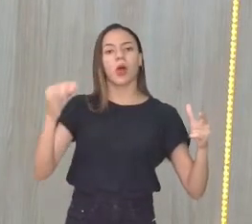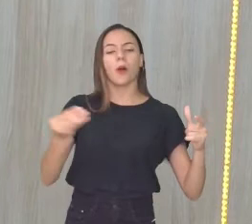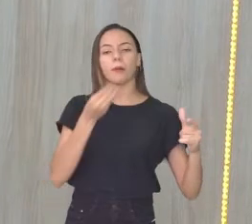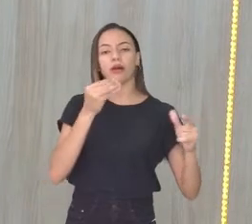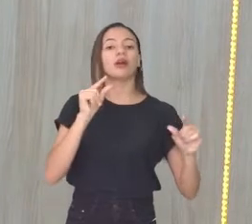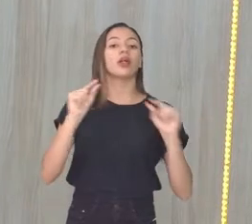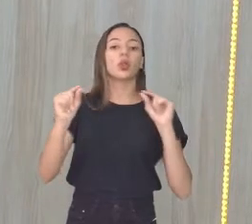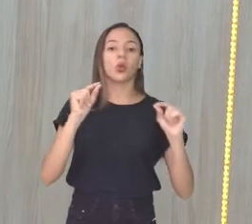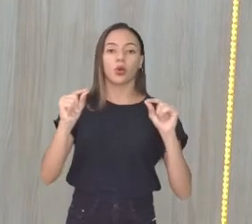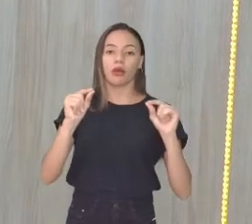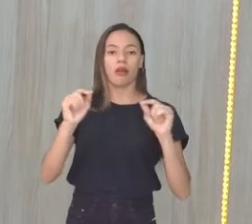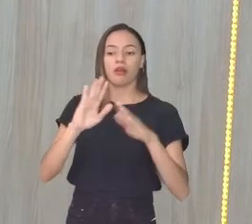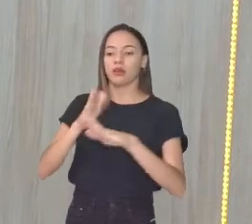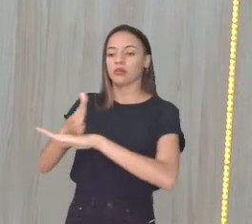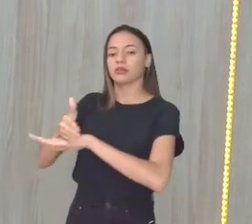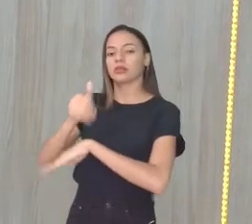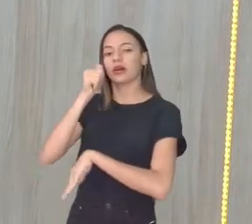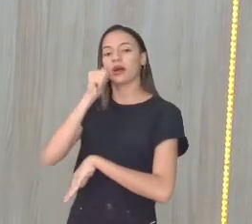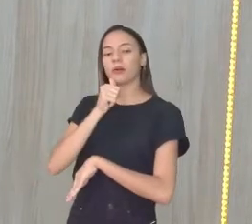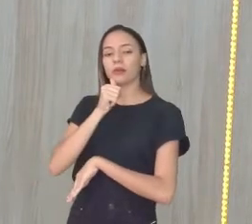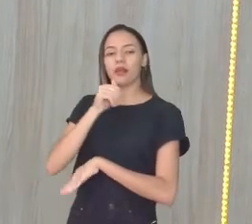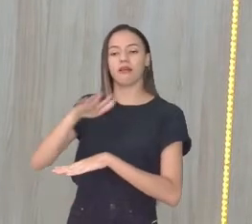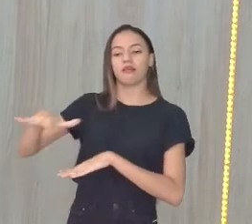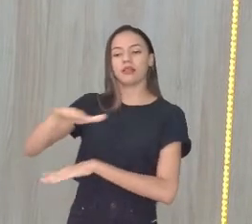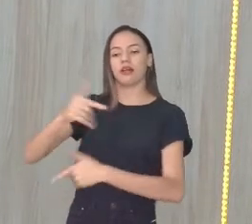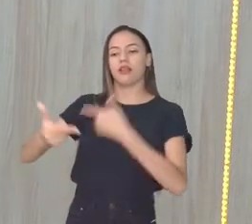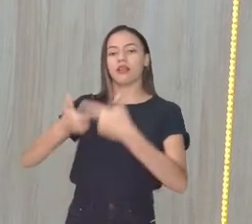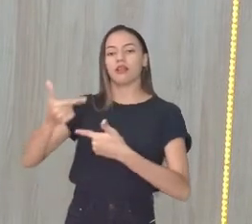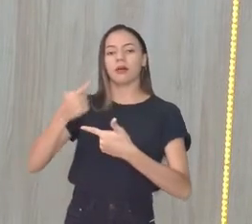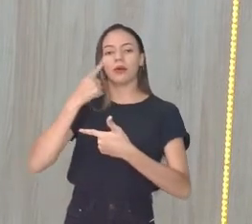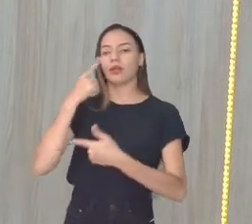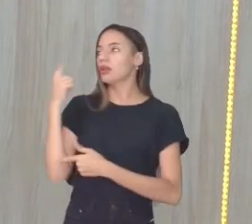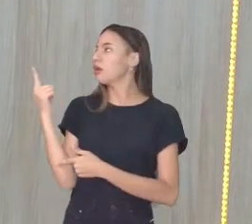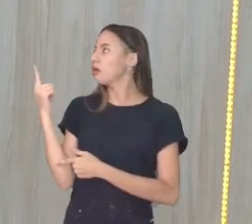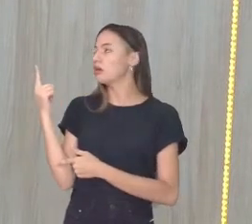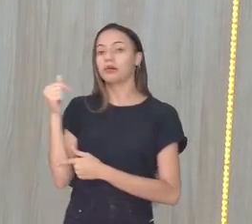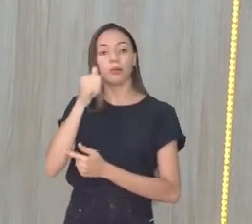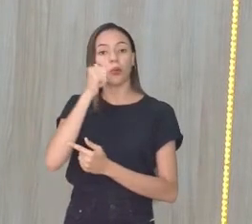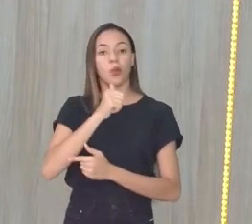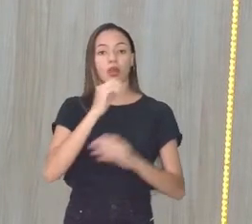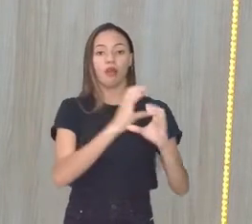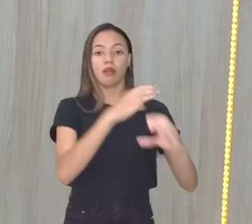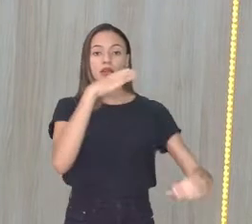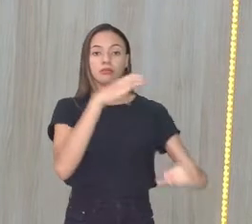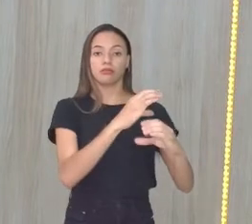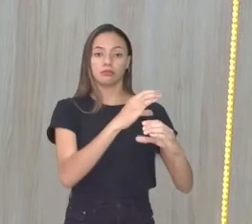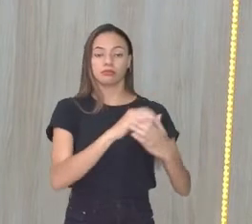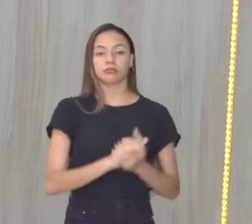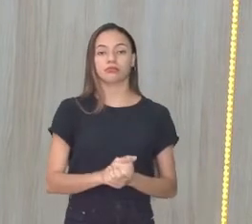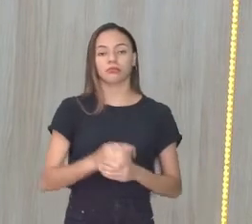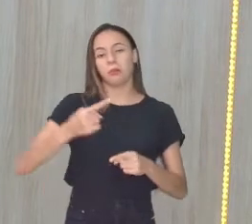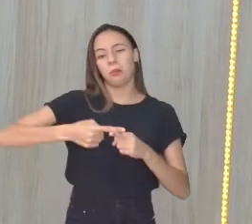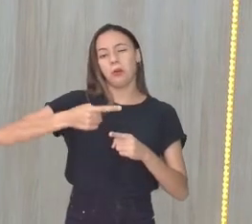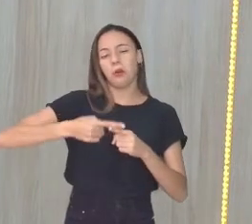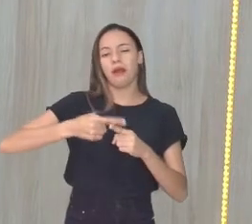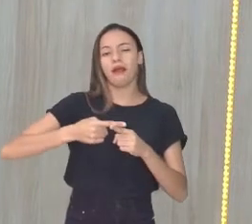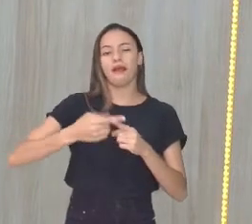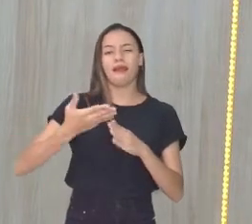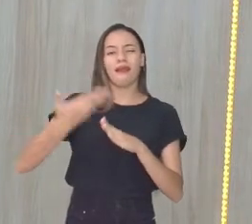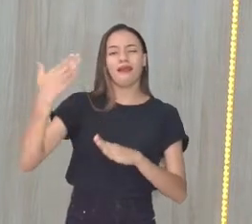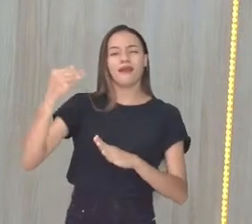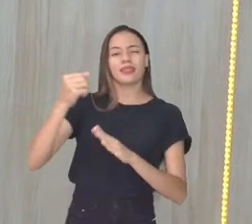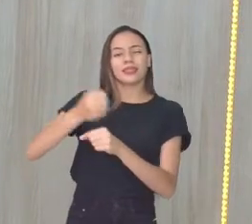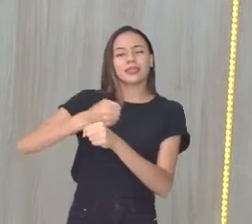mulher no mercado de trabalho. Então aquilo que eu falava, a imagem de uma mulher engenheira, não é? Que isso era, há 30